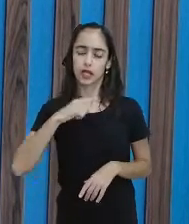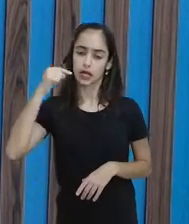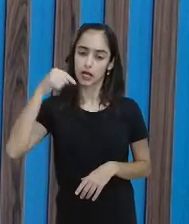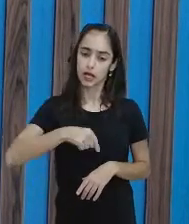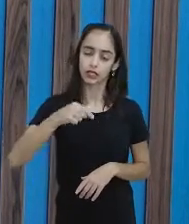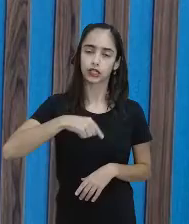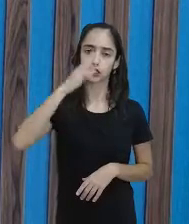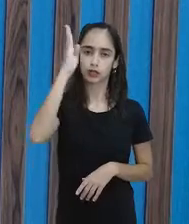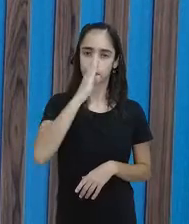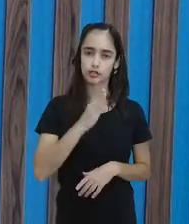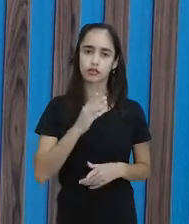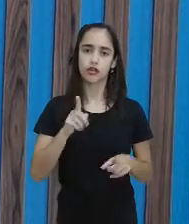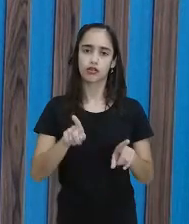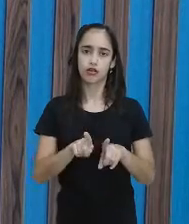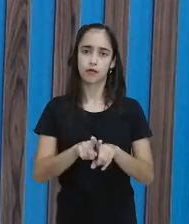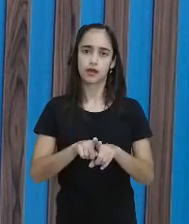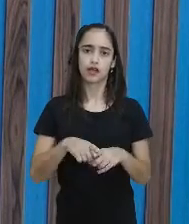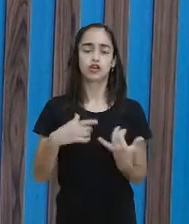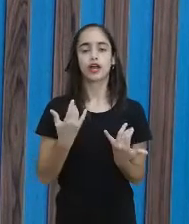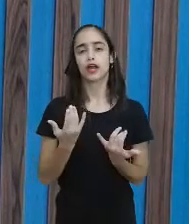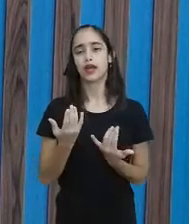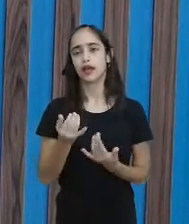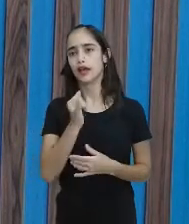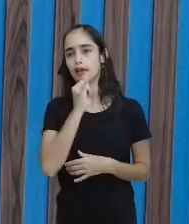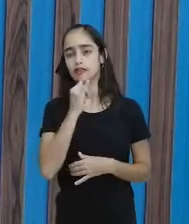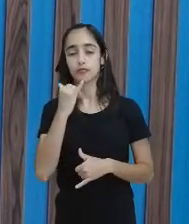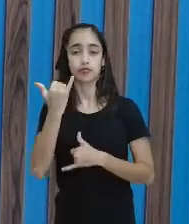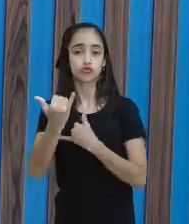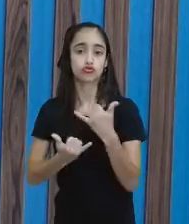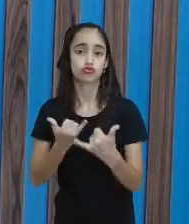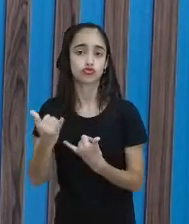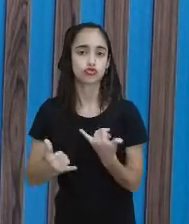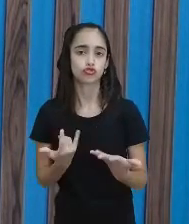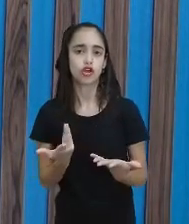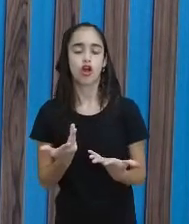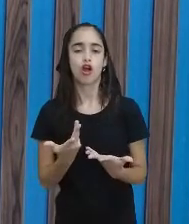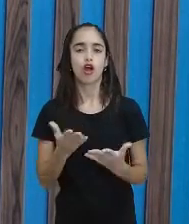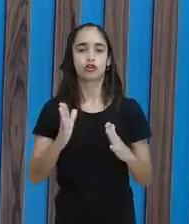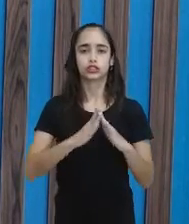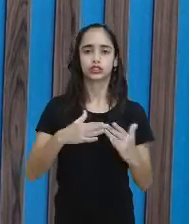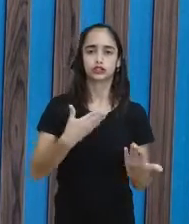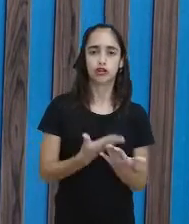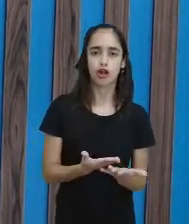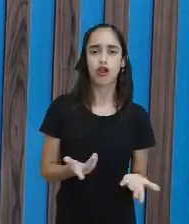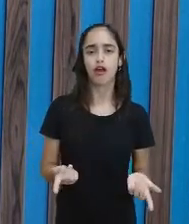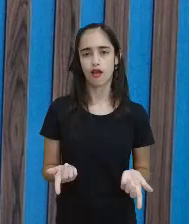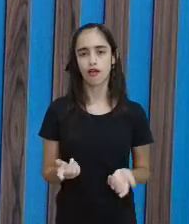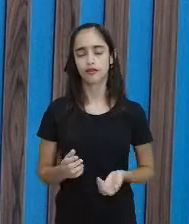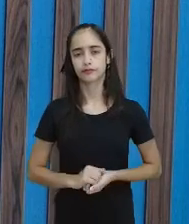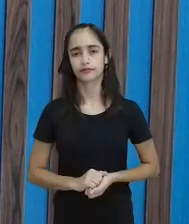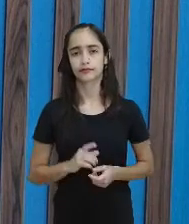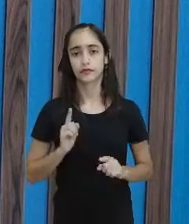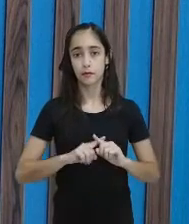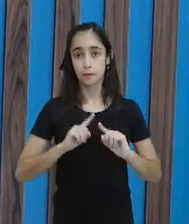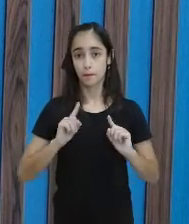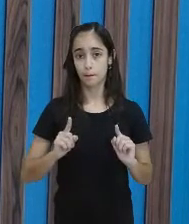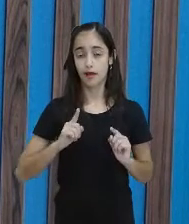escolares, né, os jogos aí interclasse dentro da própria escola. Lá é uma coisa